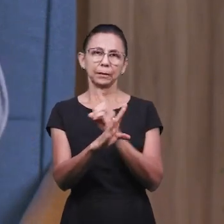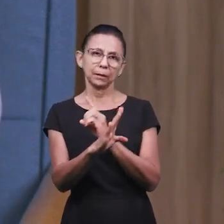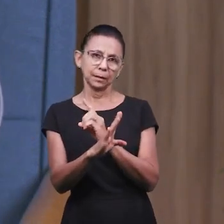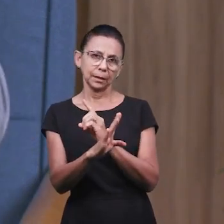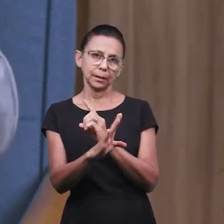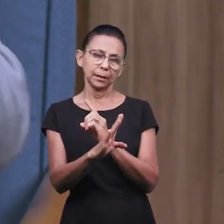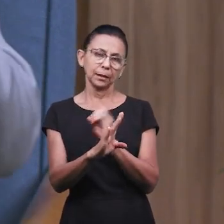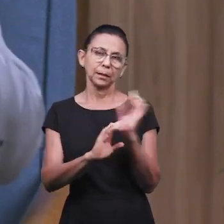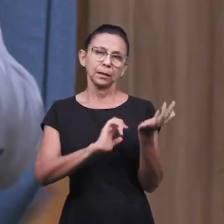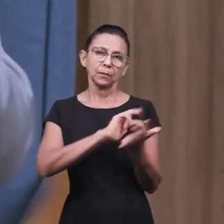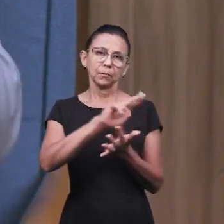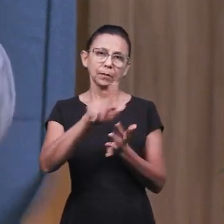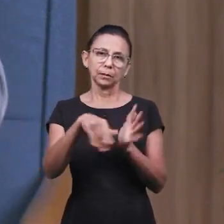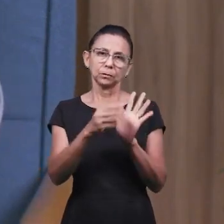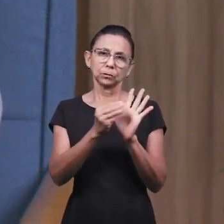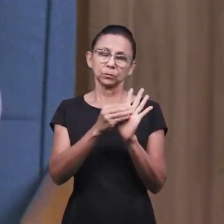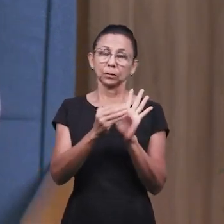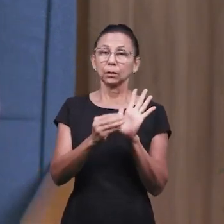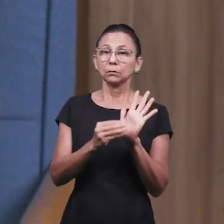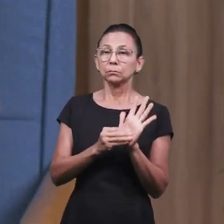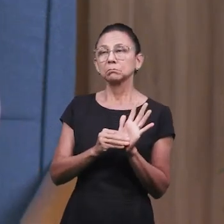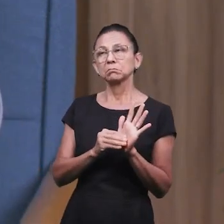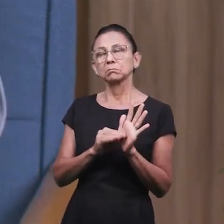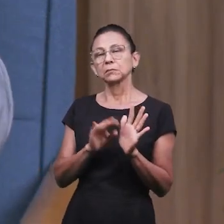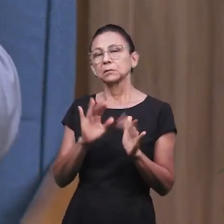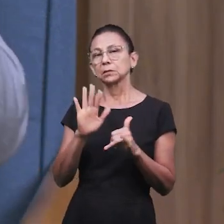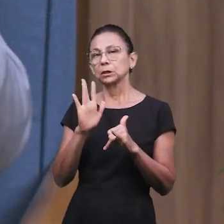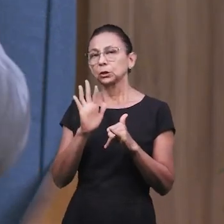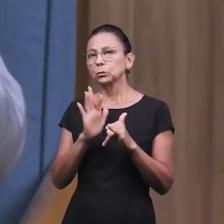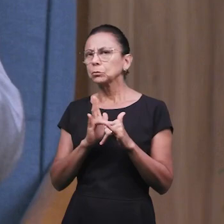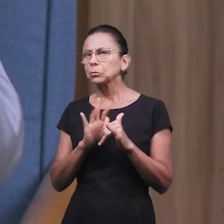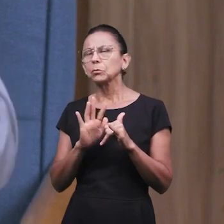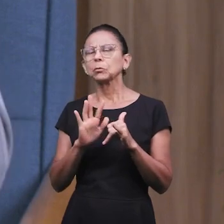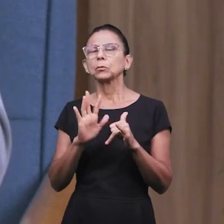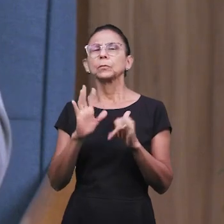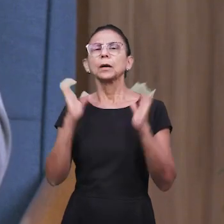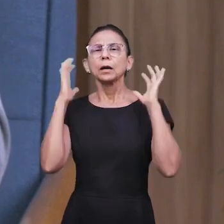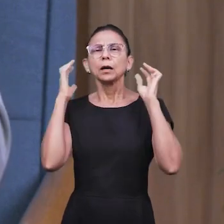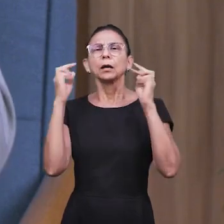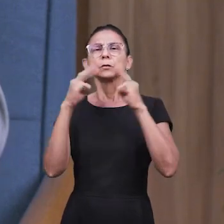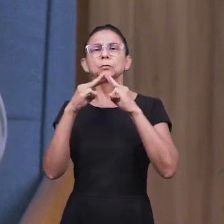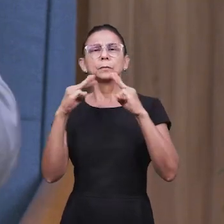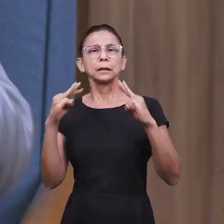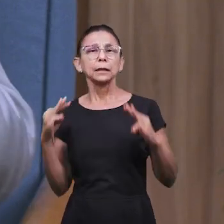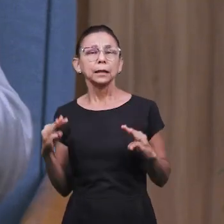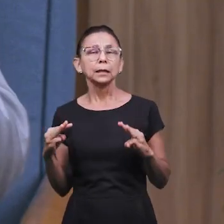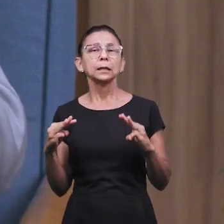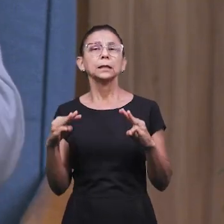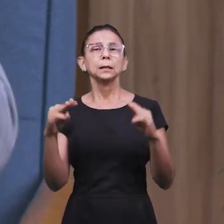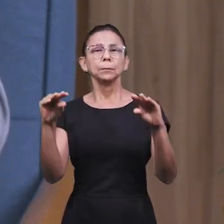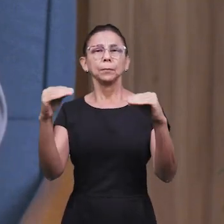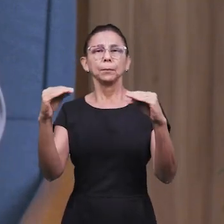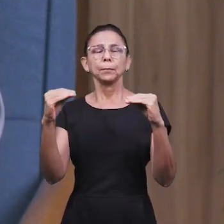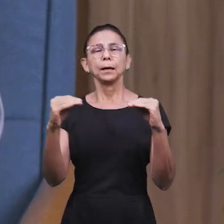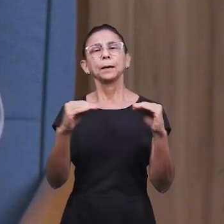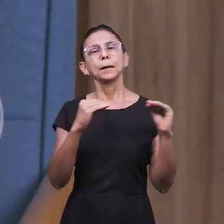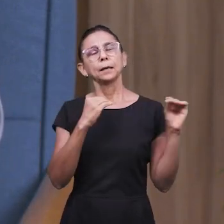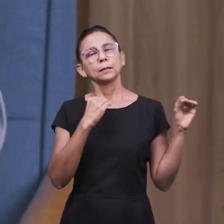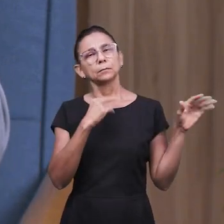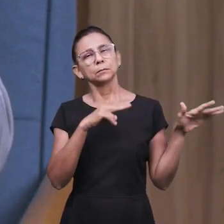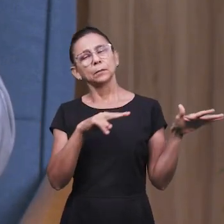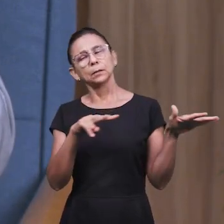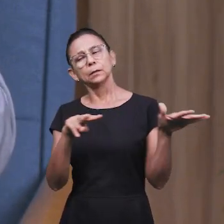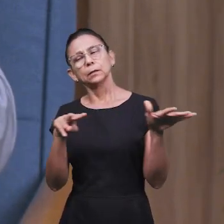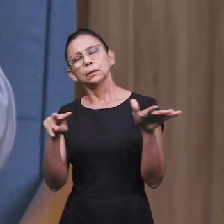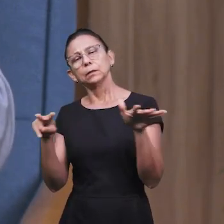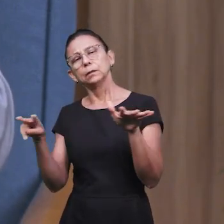com vários conteúdos, seja aqui no nosso canal, seja através da Rádio Manaim ao longo da semana. Essa programação